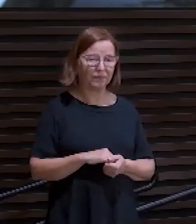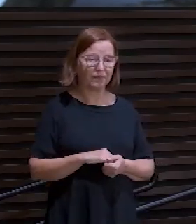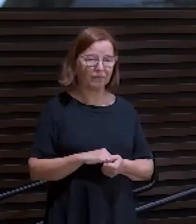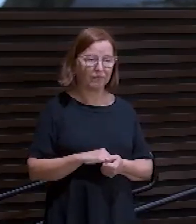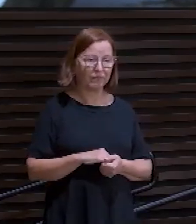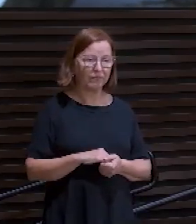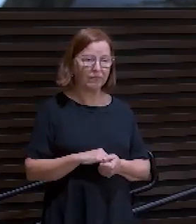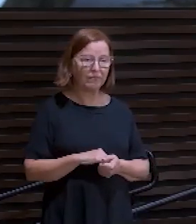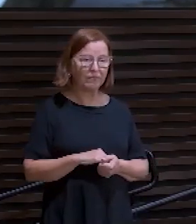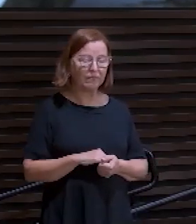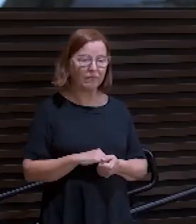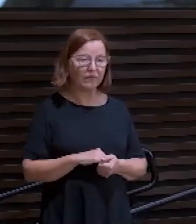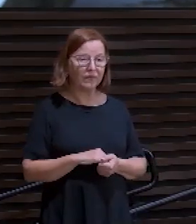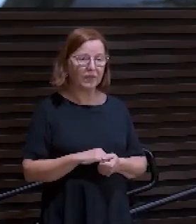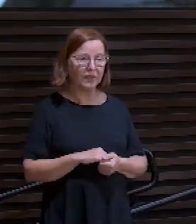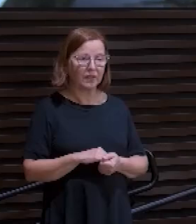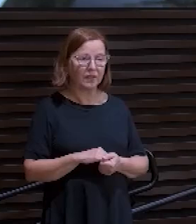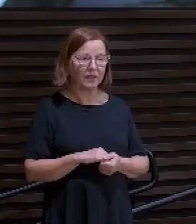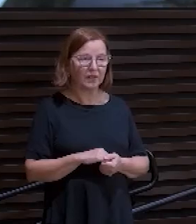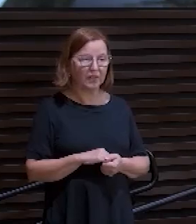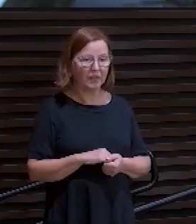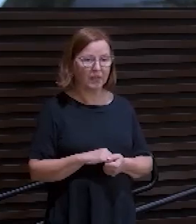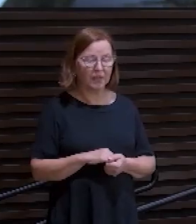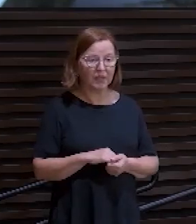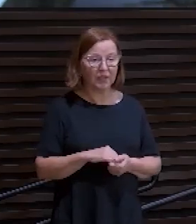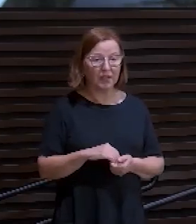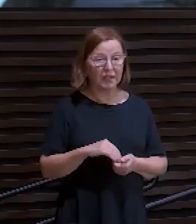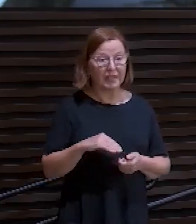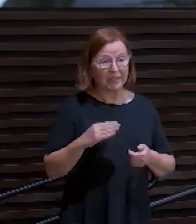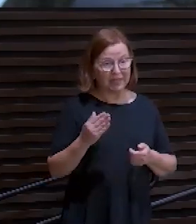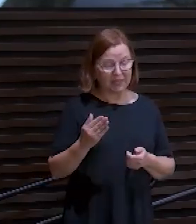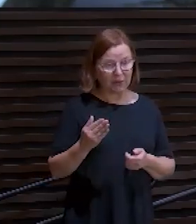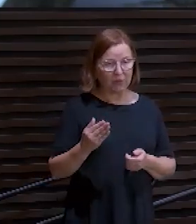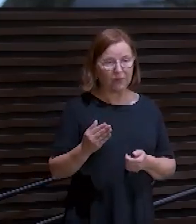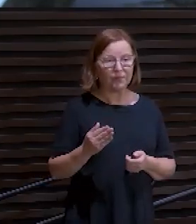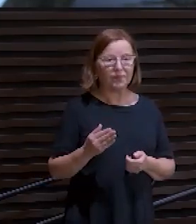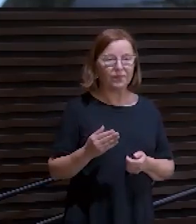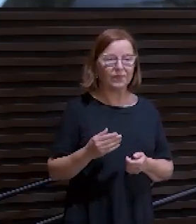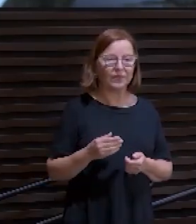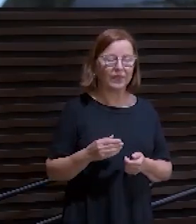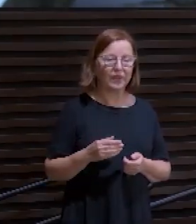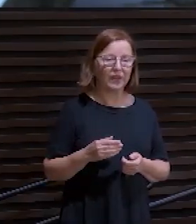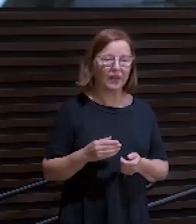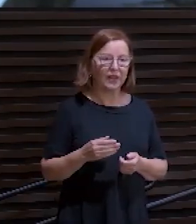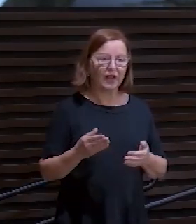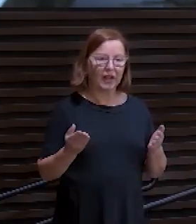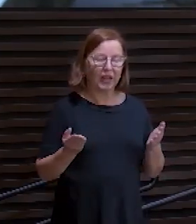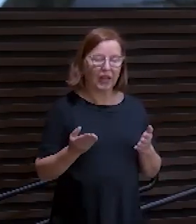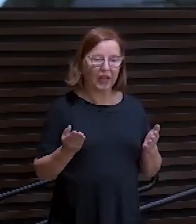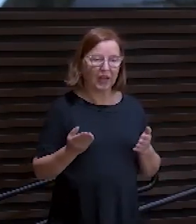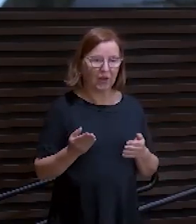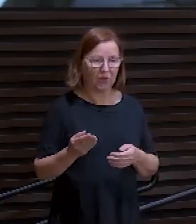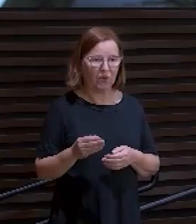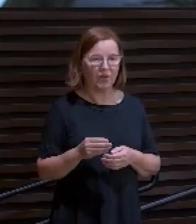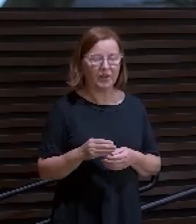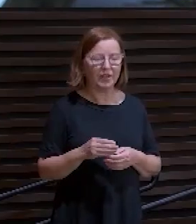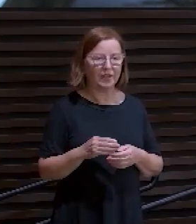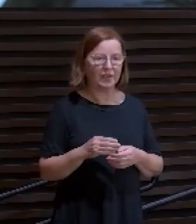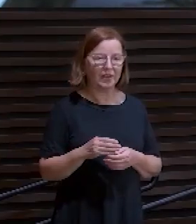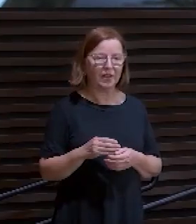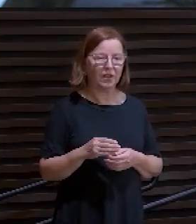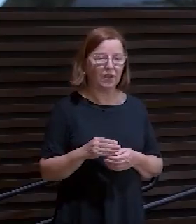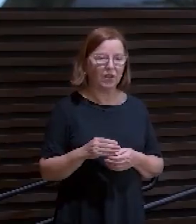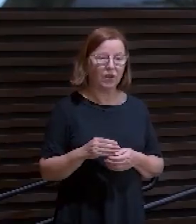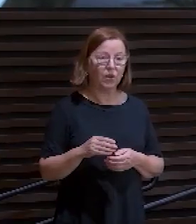acontecer qualquer coisa a Benjamim, ele morre. É o filho mais querido dele. Nós vamos matar o